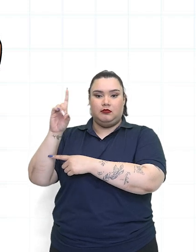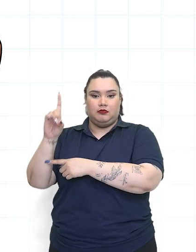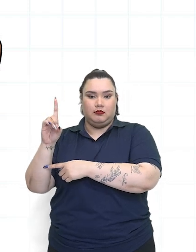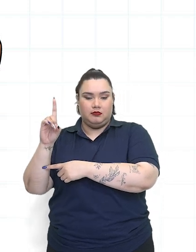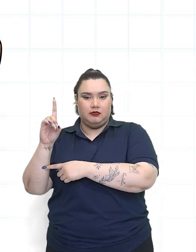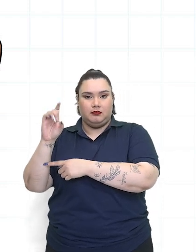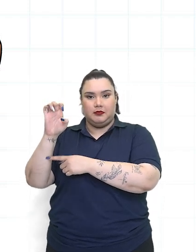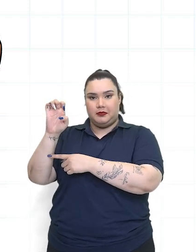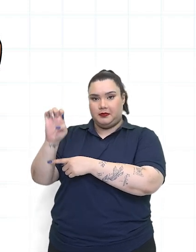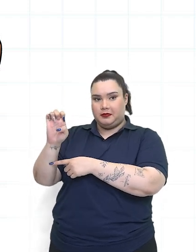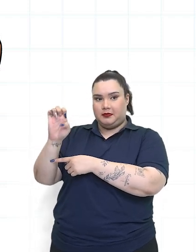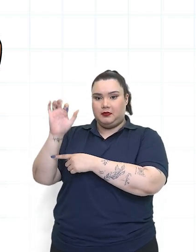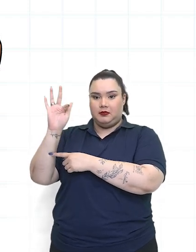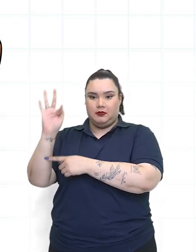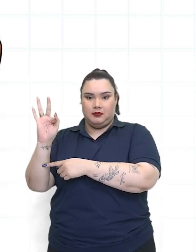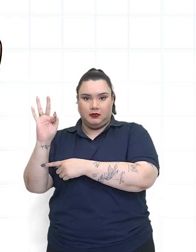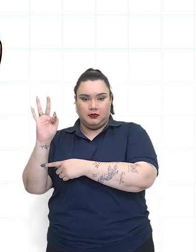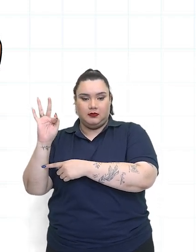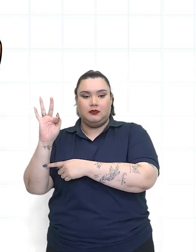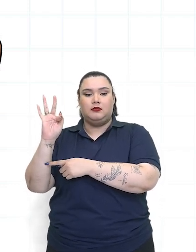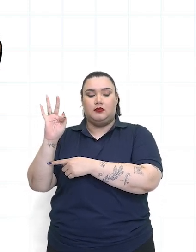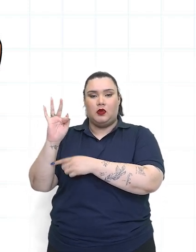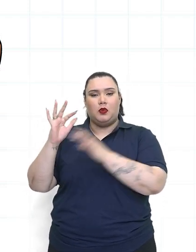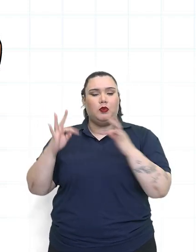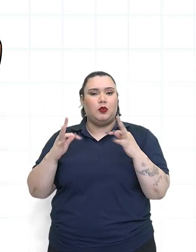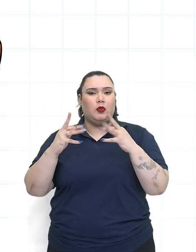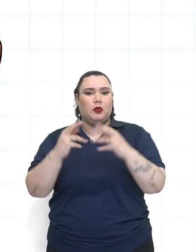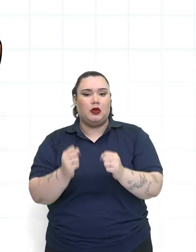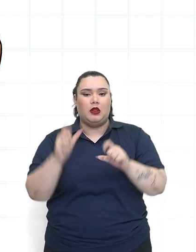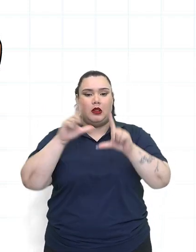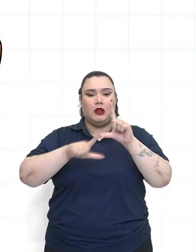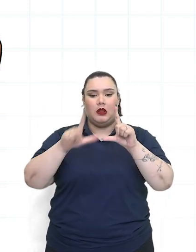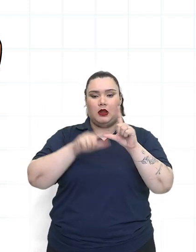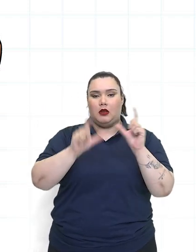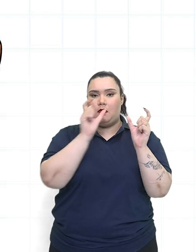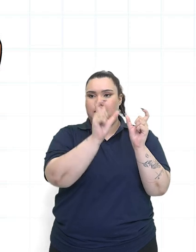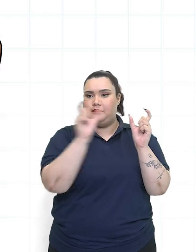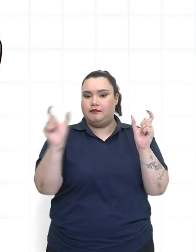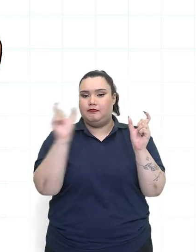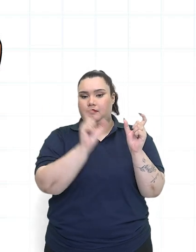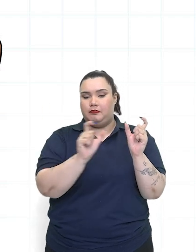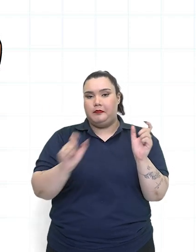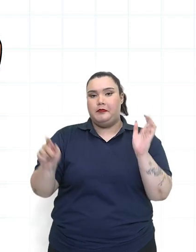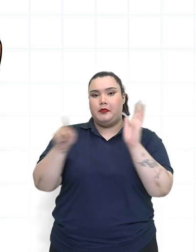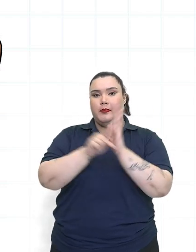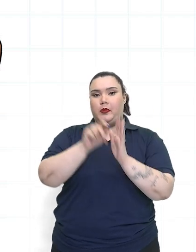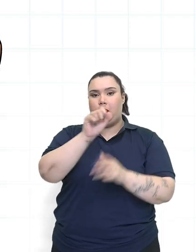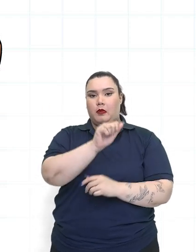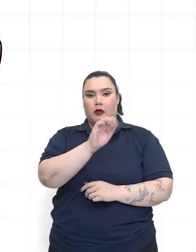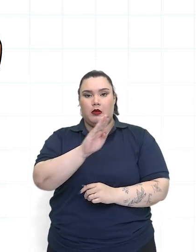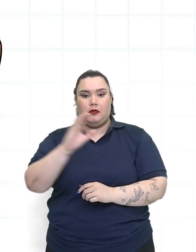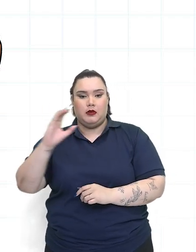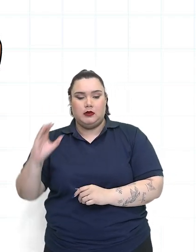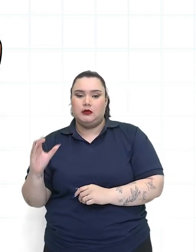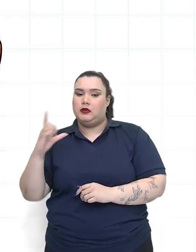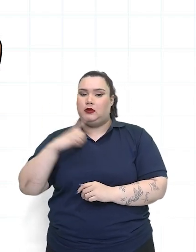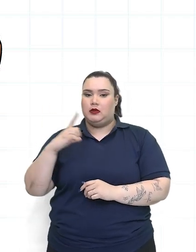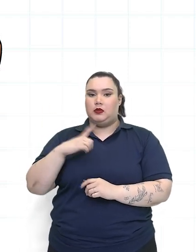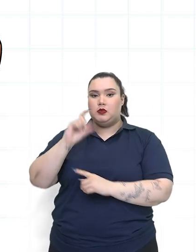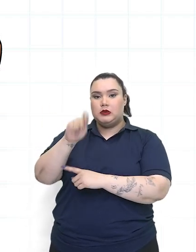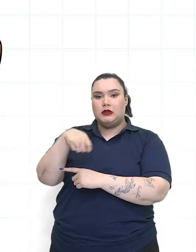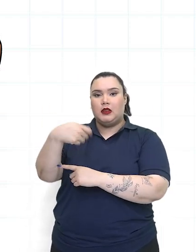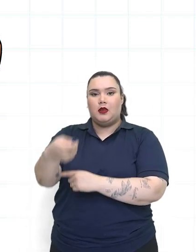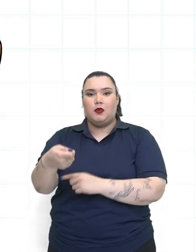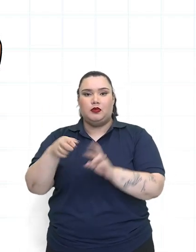D, o E, o F e todas as outras letras do alfabeto, ela tem o quê? Um